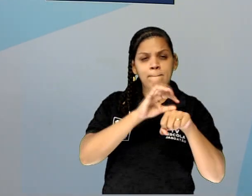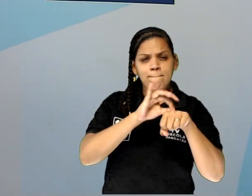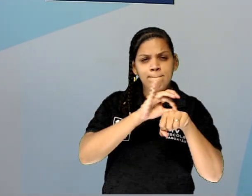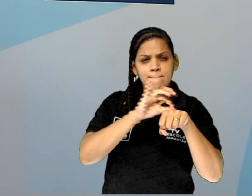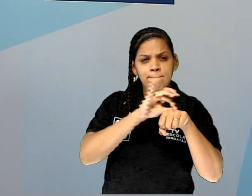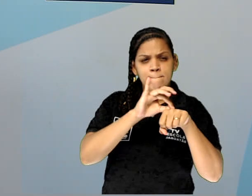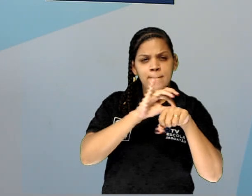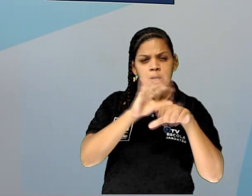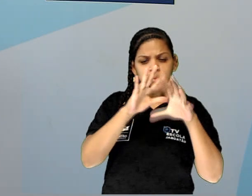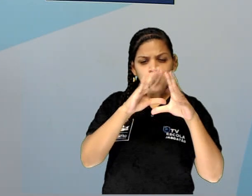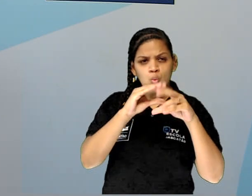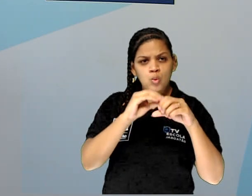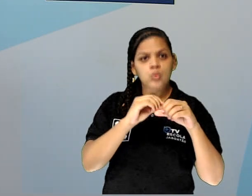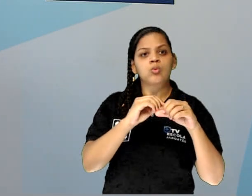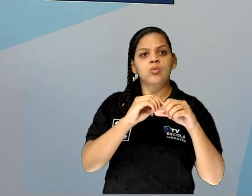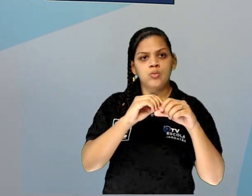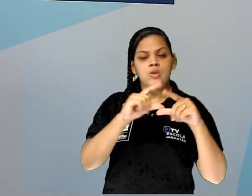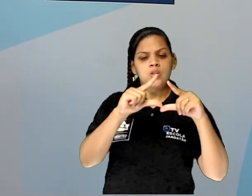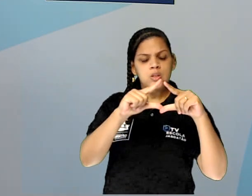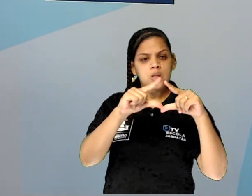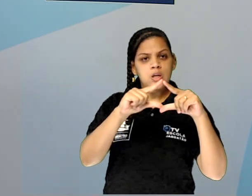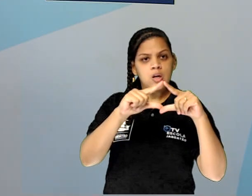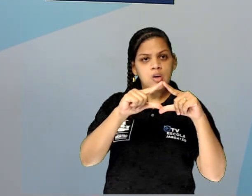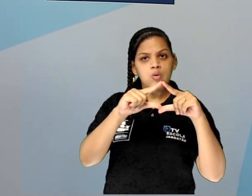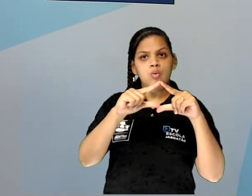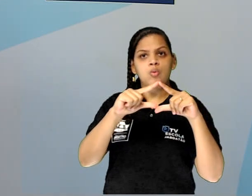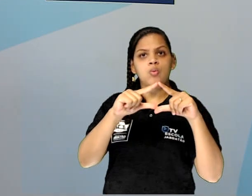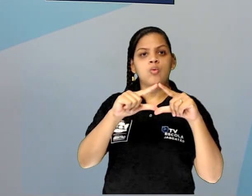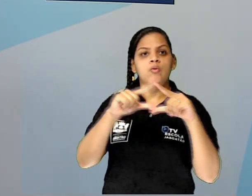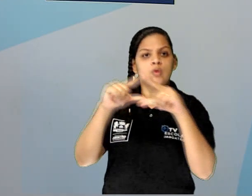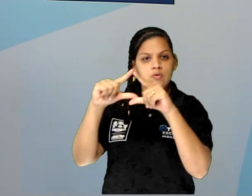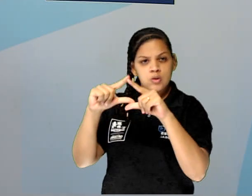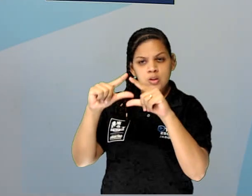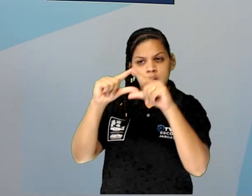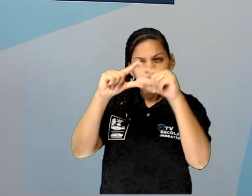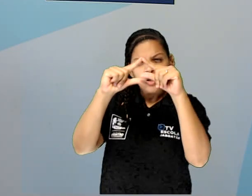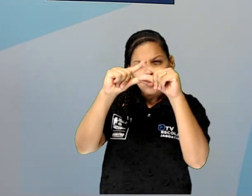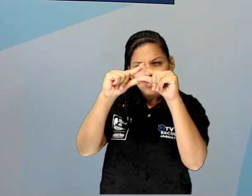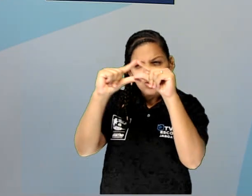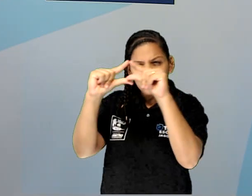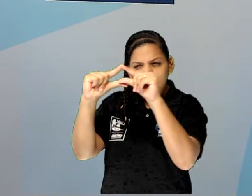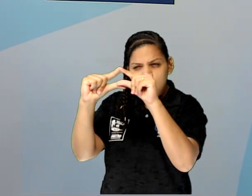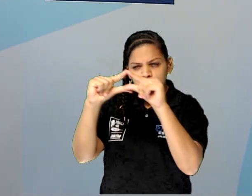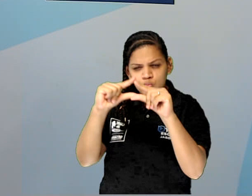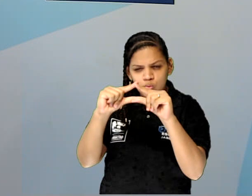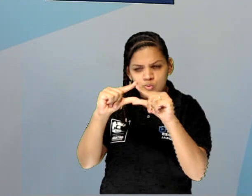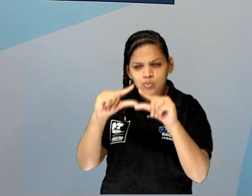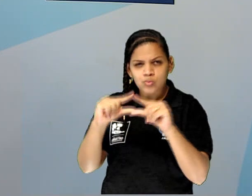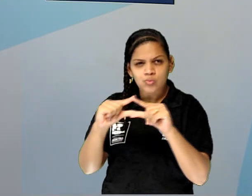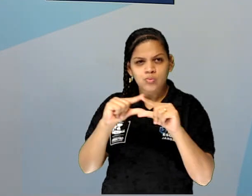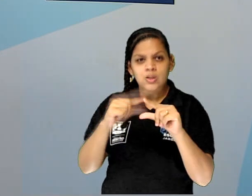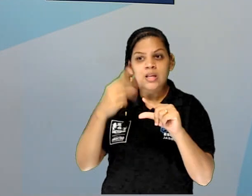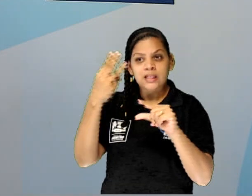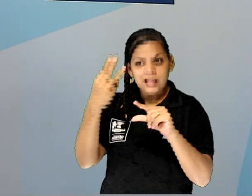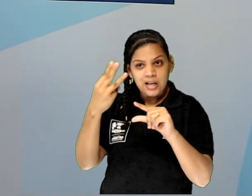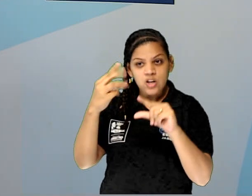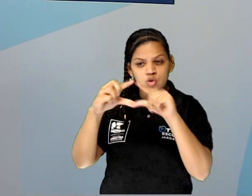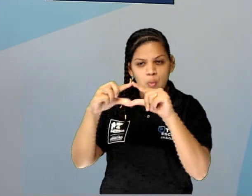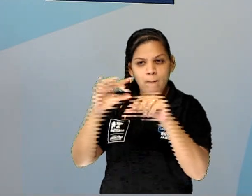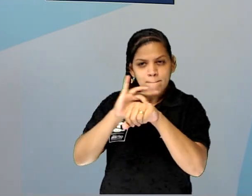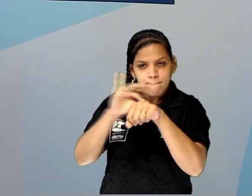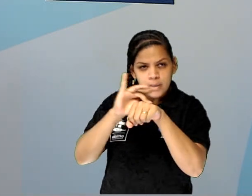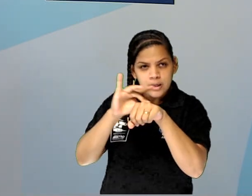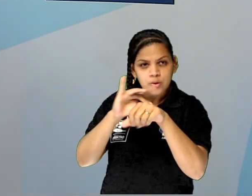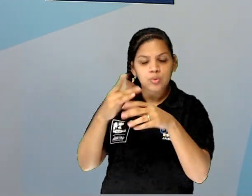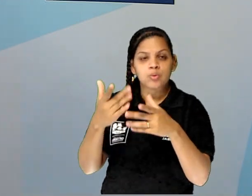E desse triângulo eu vou dividir em triângulos menores, onde eu tenho 3 triângulos pretinhos. Depois eu divido de